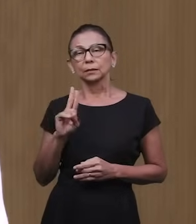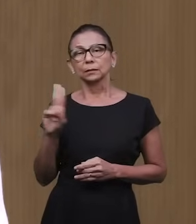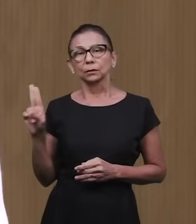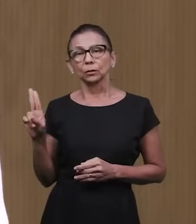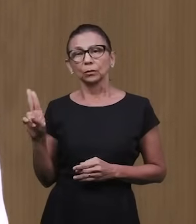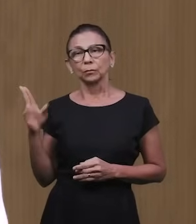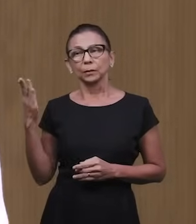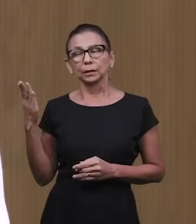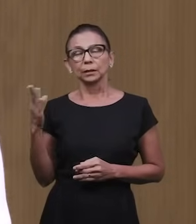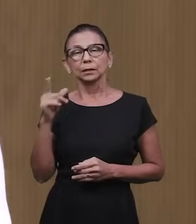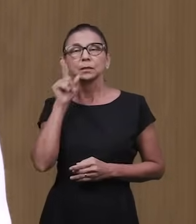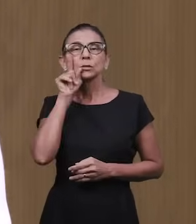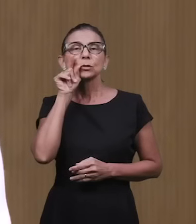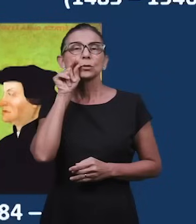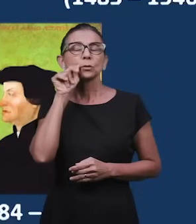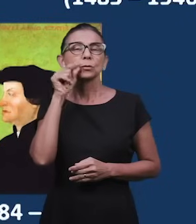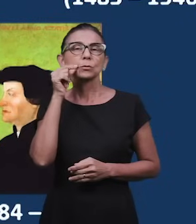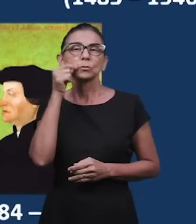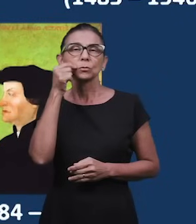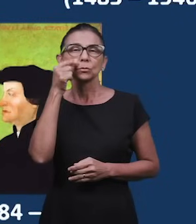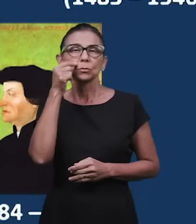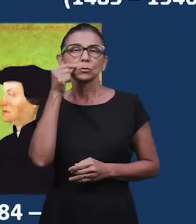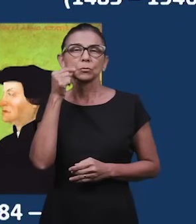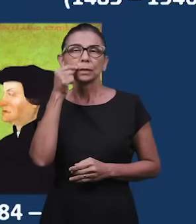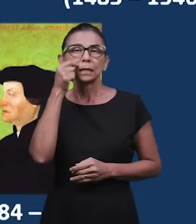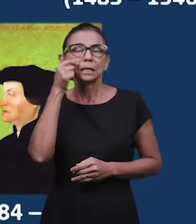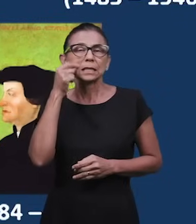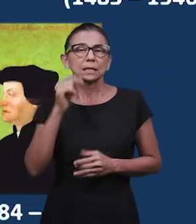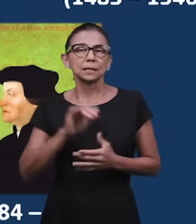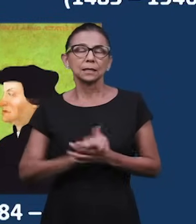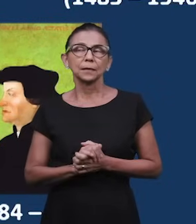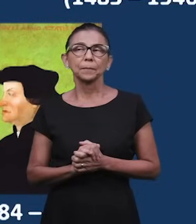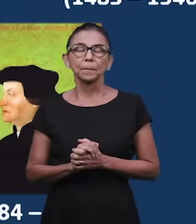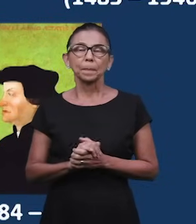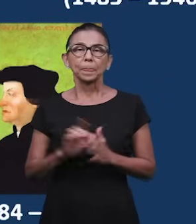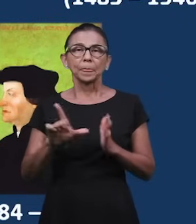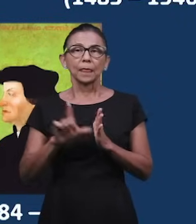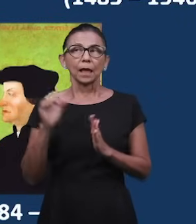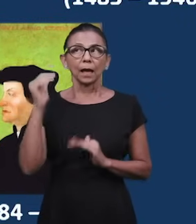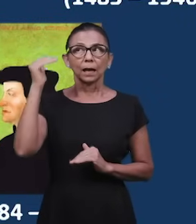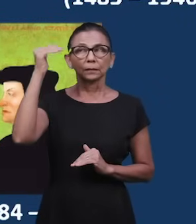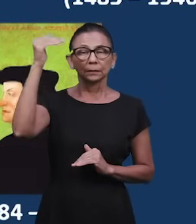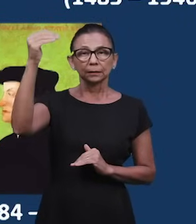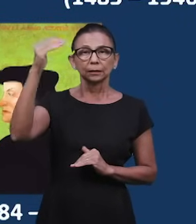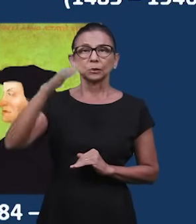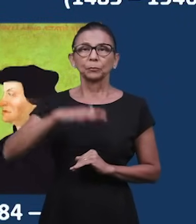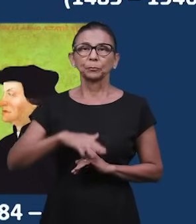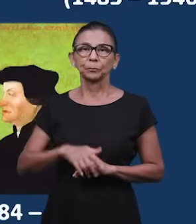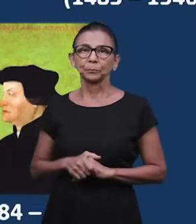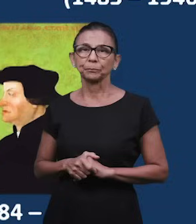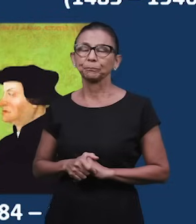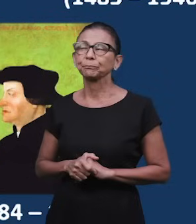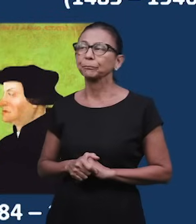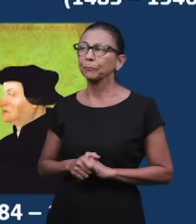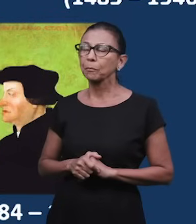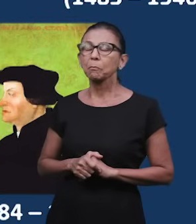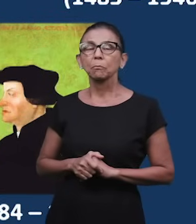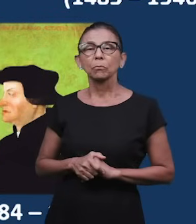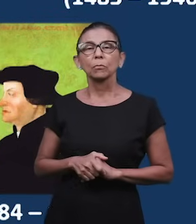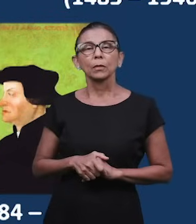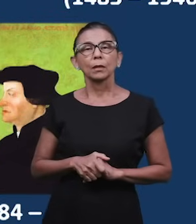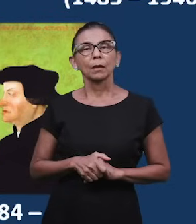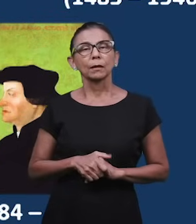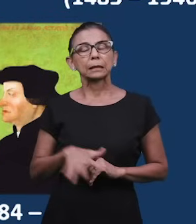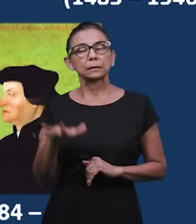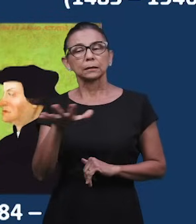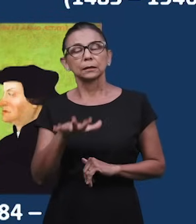Na Suíça. Nós também temos, acima ali de Lutero, nós temos o Menno Simon, que na região